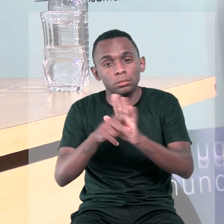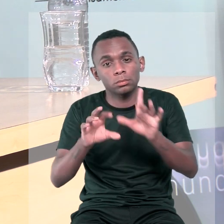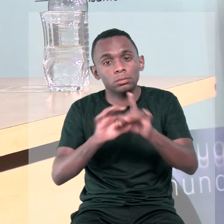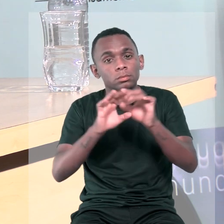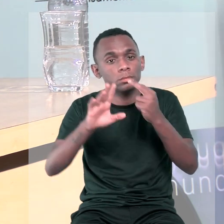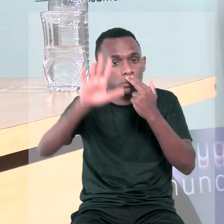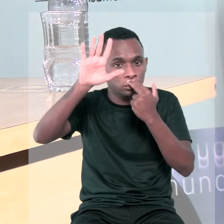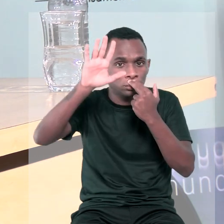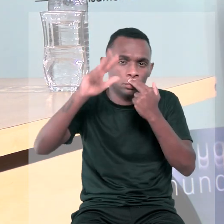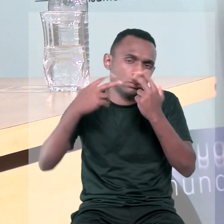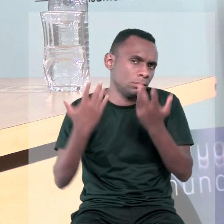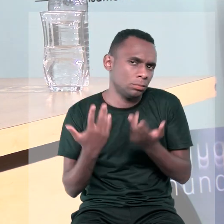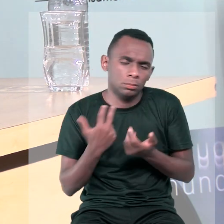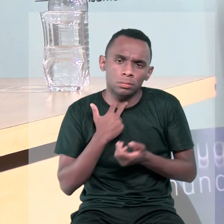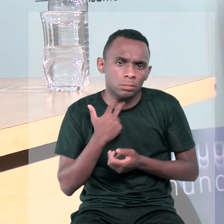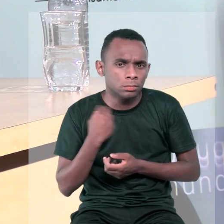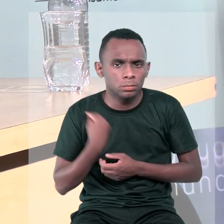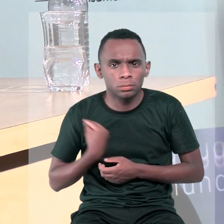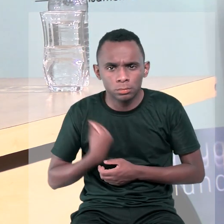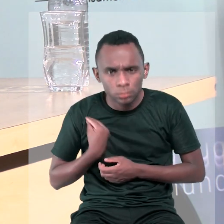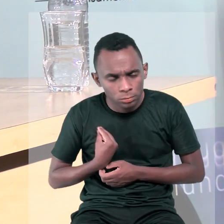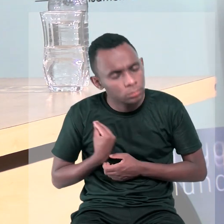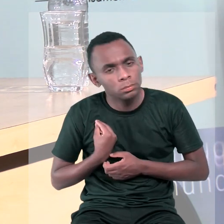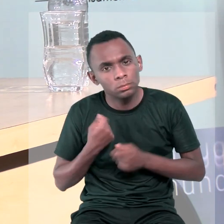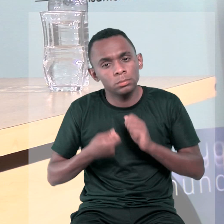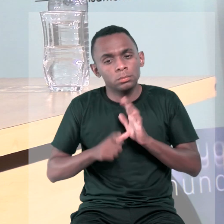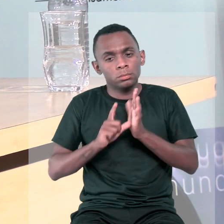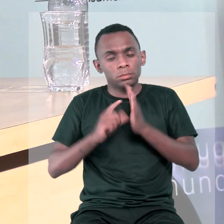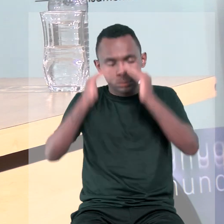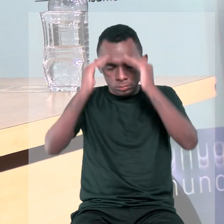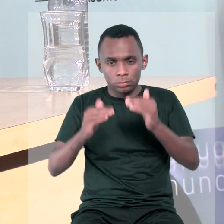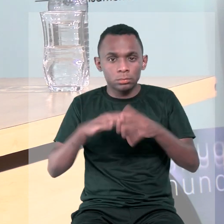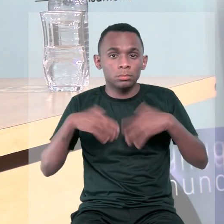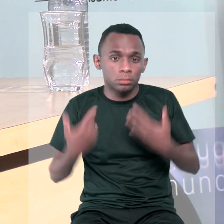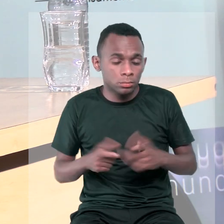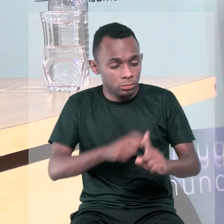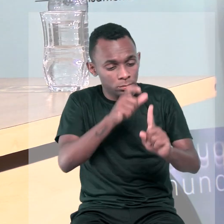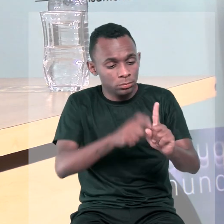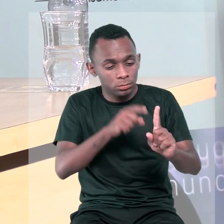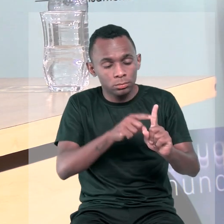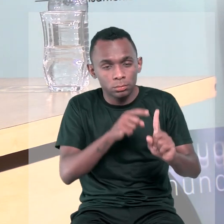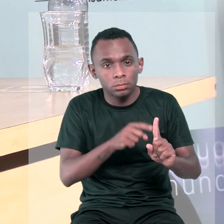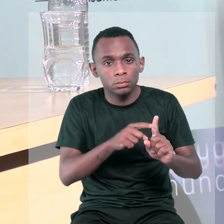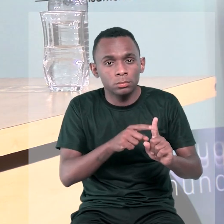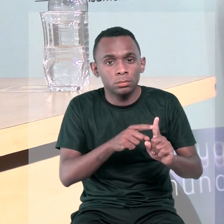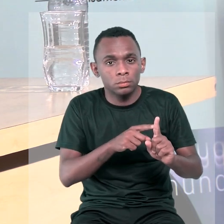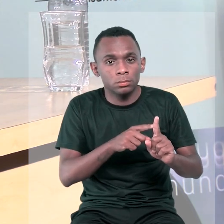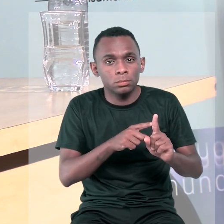argumento. Eichmann está inclinado a abdicar de qualquer centelha